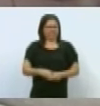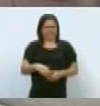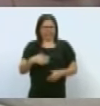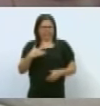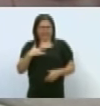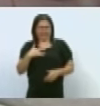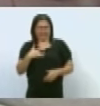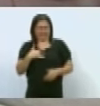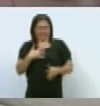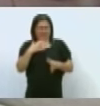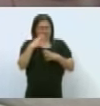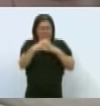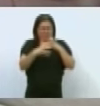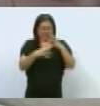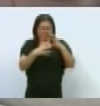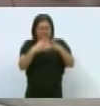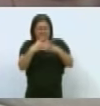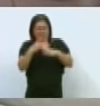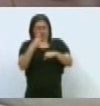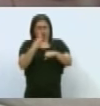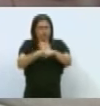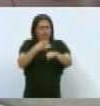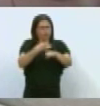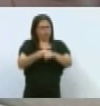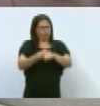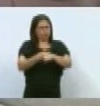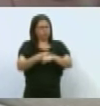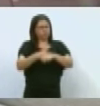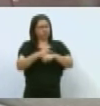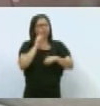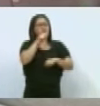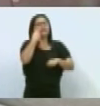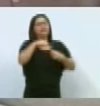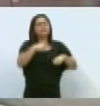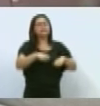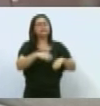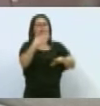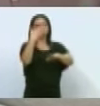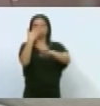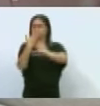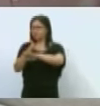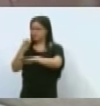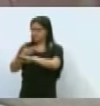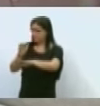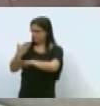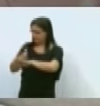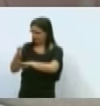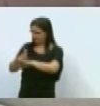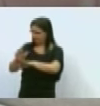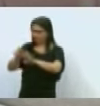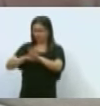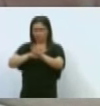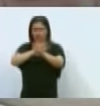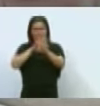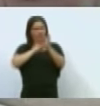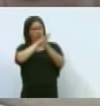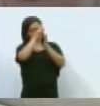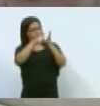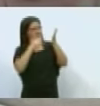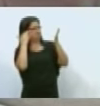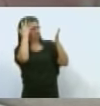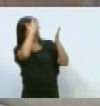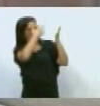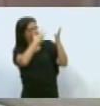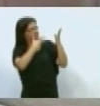uma coordenação péssima conseguiria, Luna? É treino? É treino. Você é treino tem uma mão bonita para fazer. Eu já sou... Então você tem uma